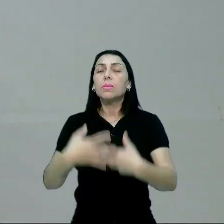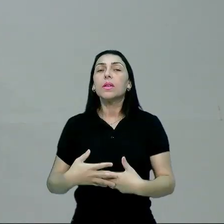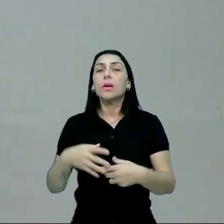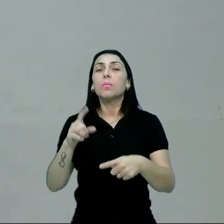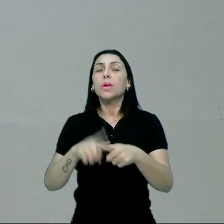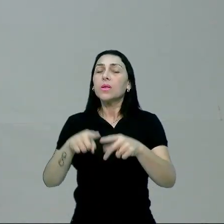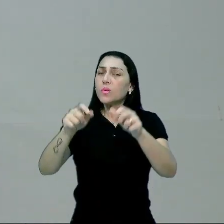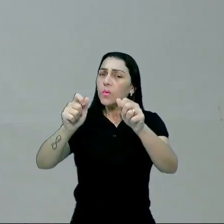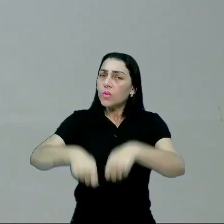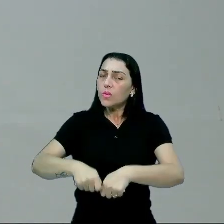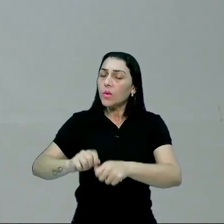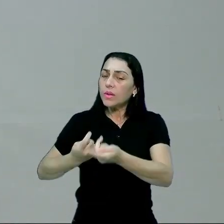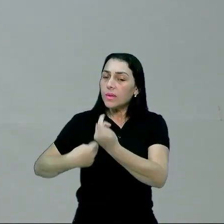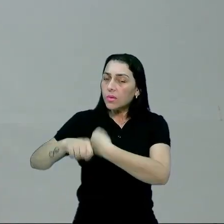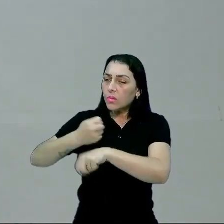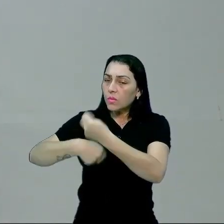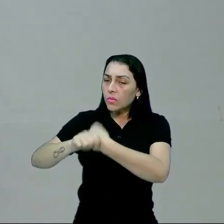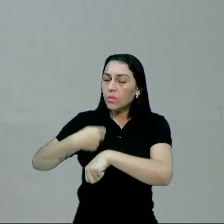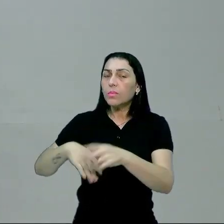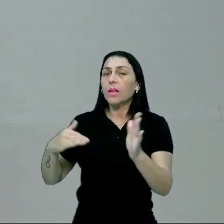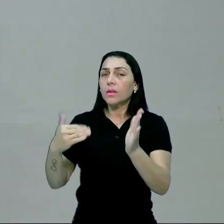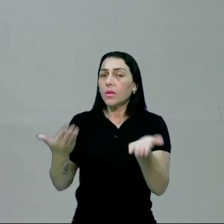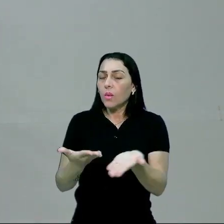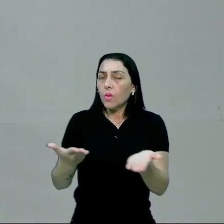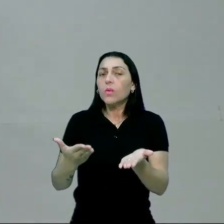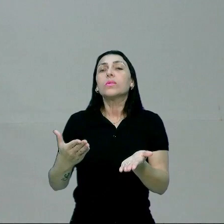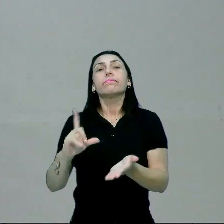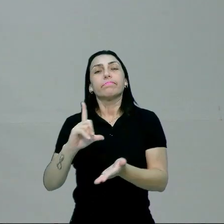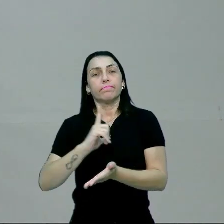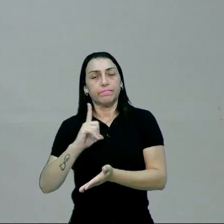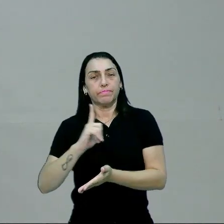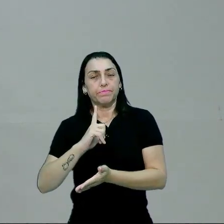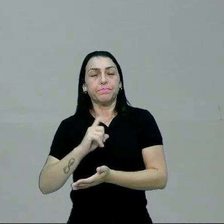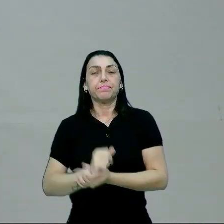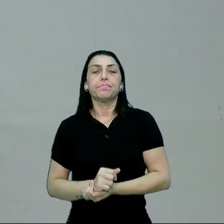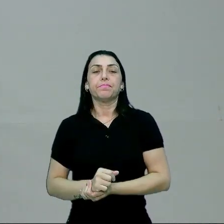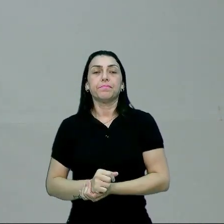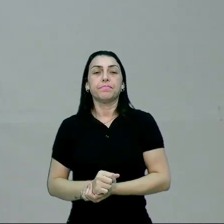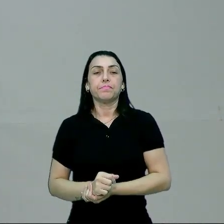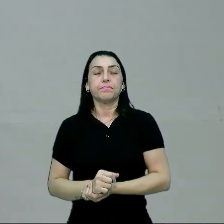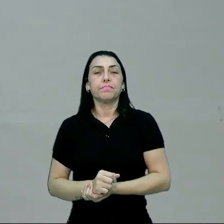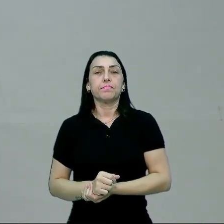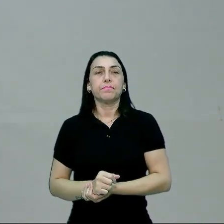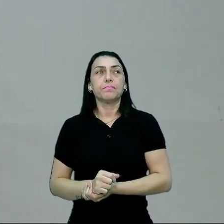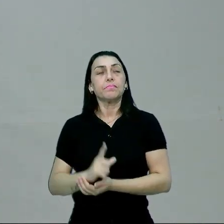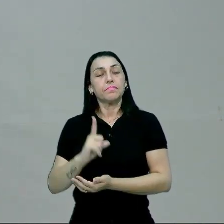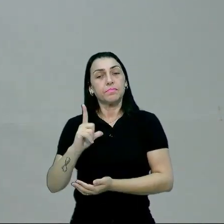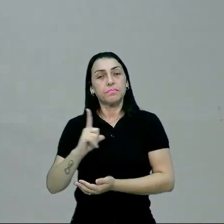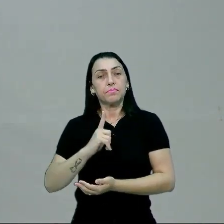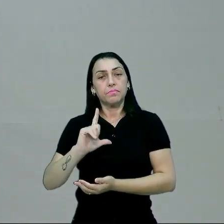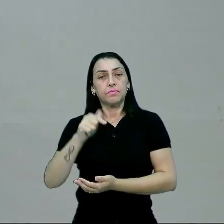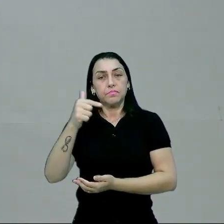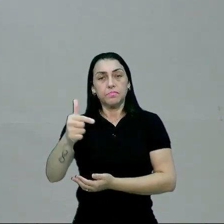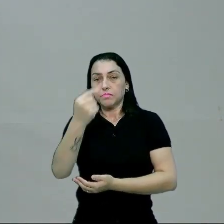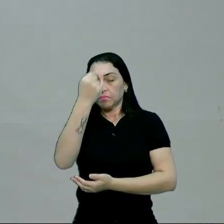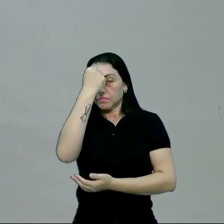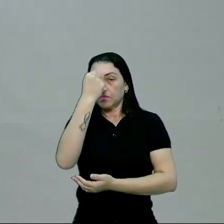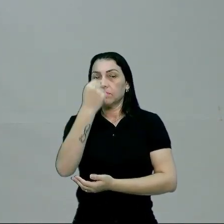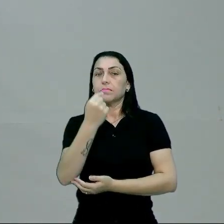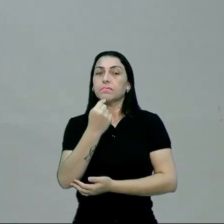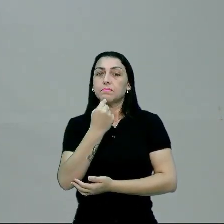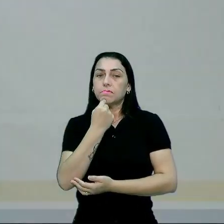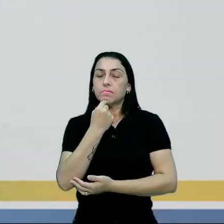essas condições econômicas até então existentes. Nós vamos avançar. Eu tenho uma outra